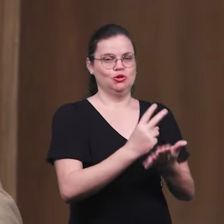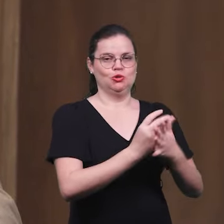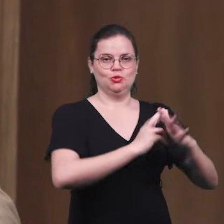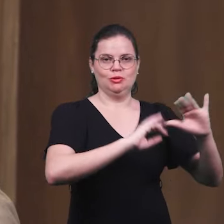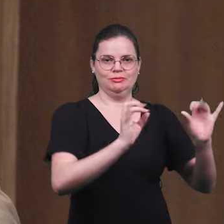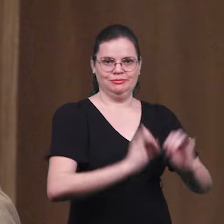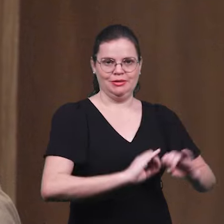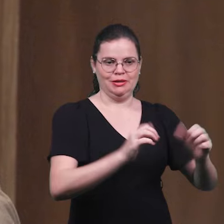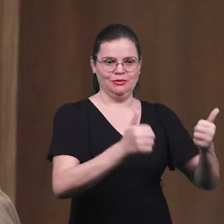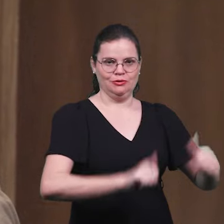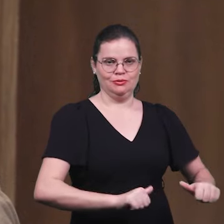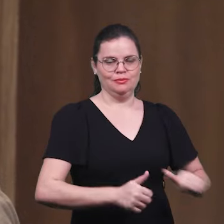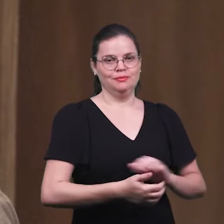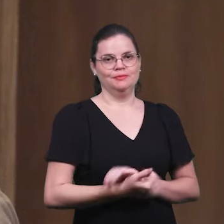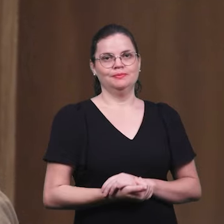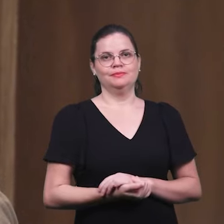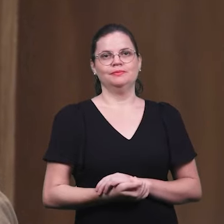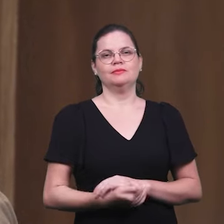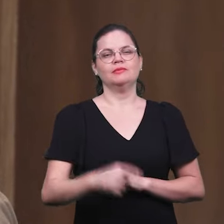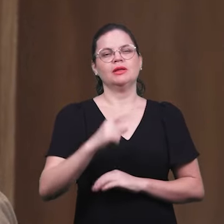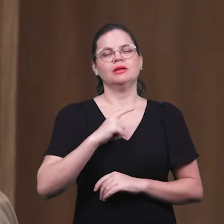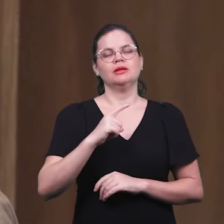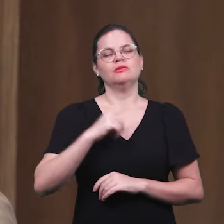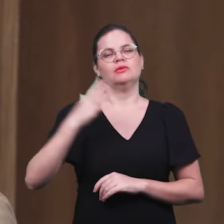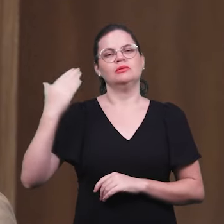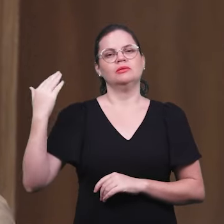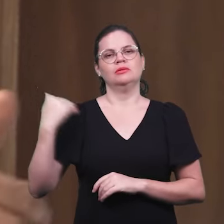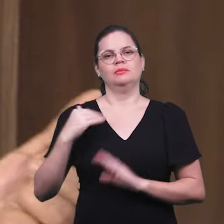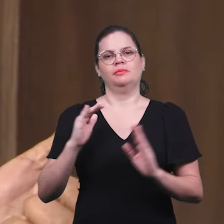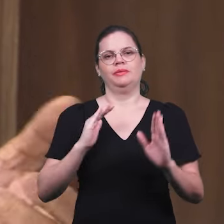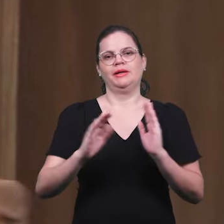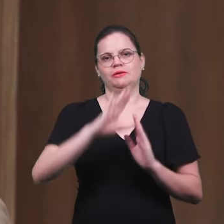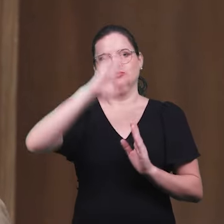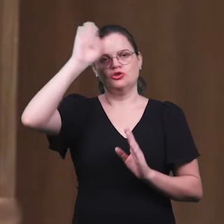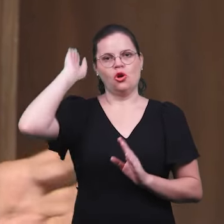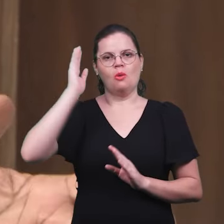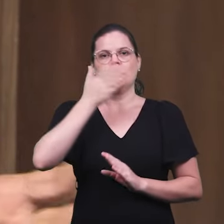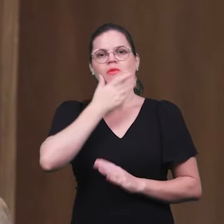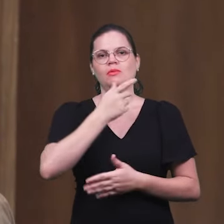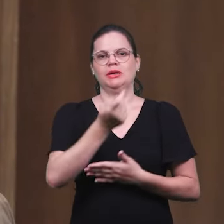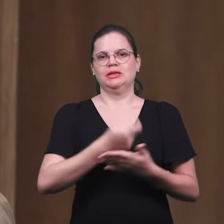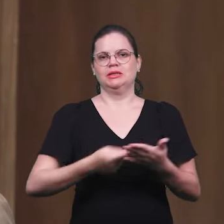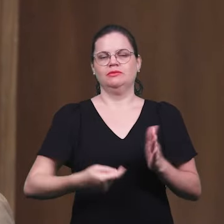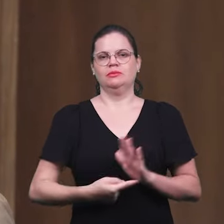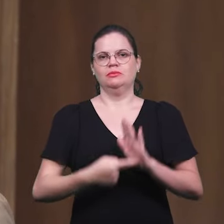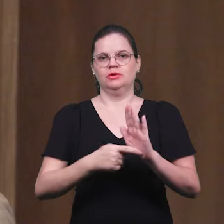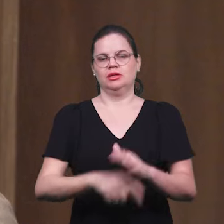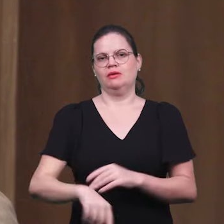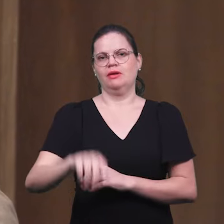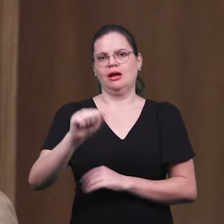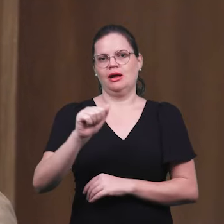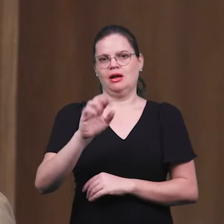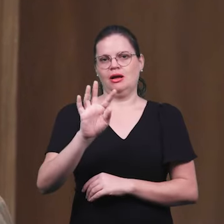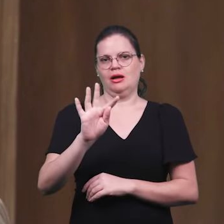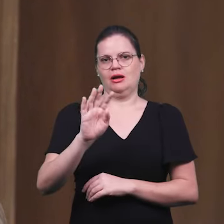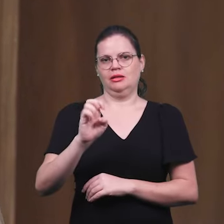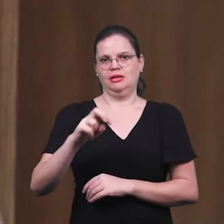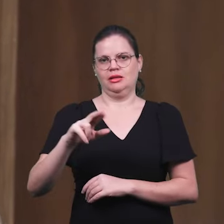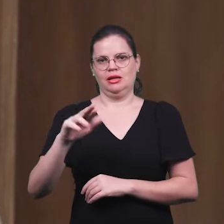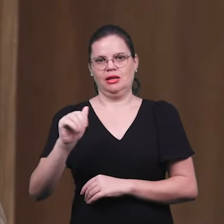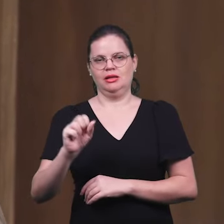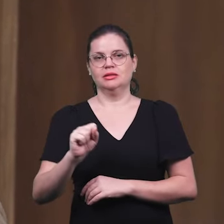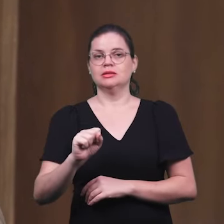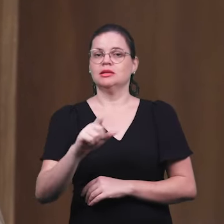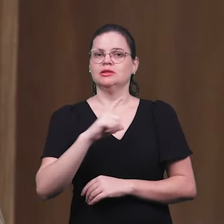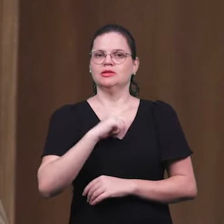escritor lá da época de Roma, que dizia o seguinte, que em Atenas era parecido com Roma, negócio de ídolos, né? Sim. Dizia que